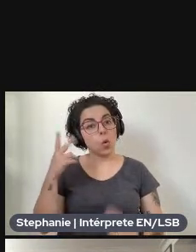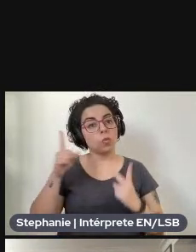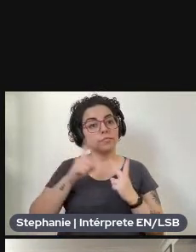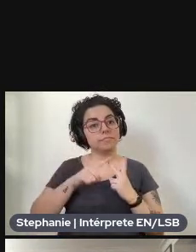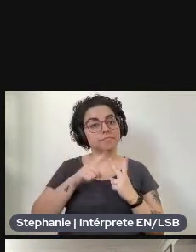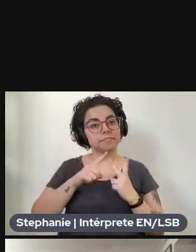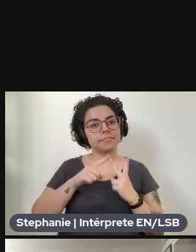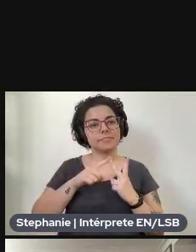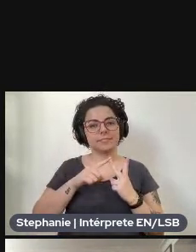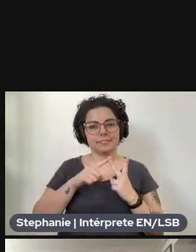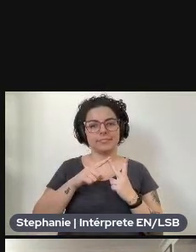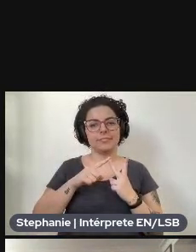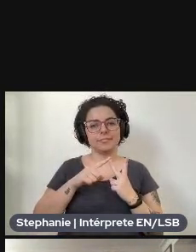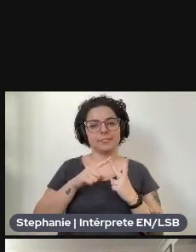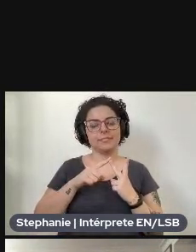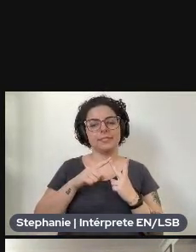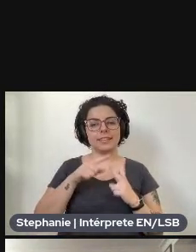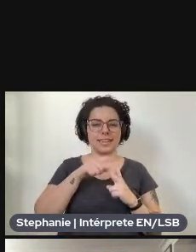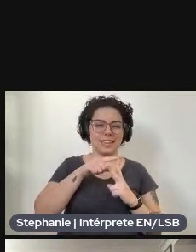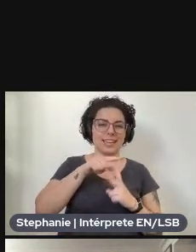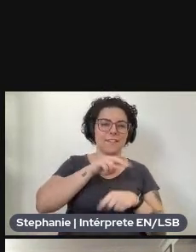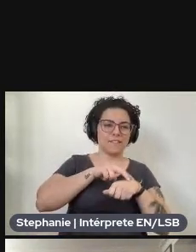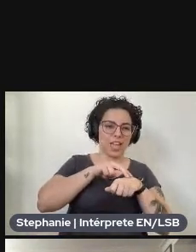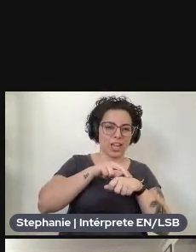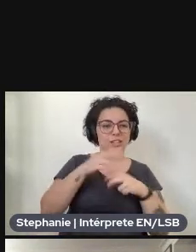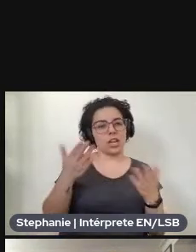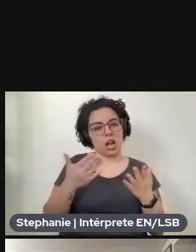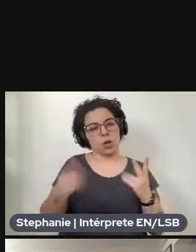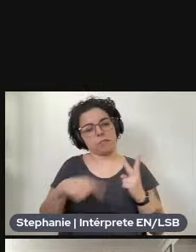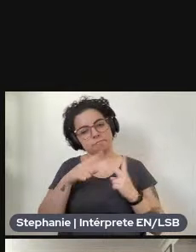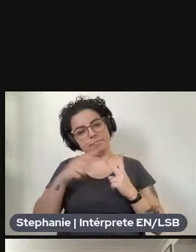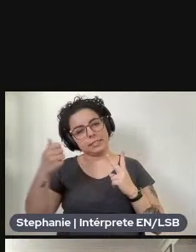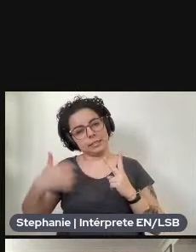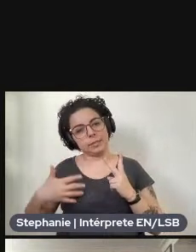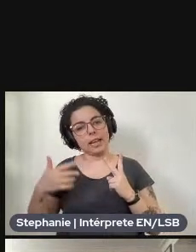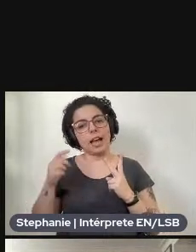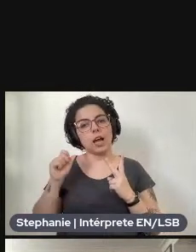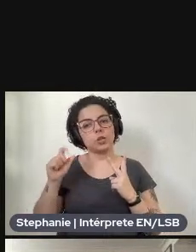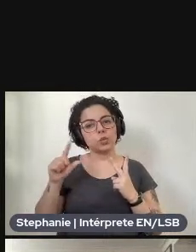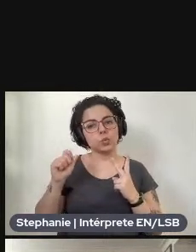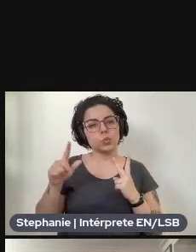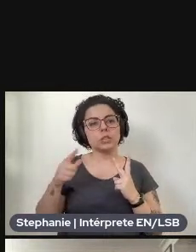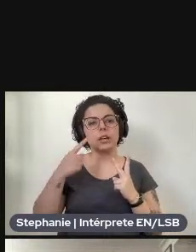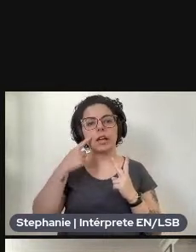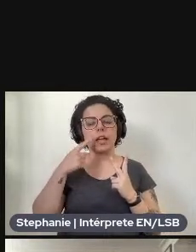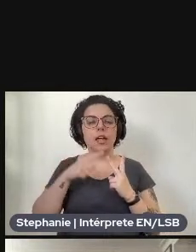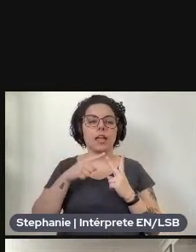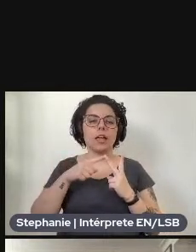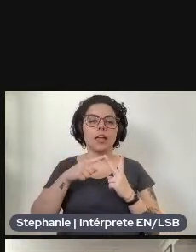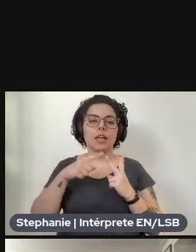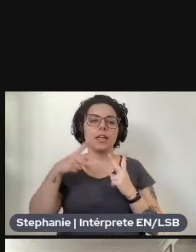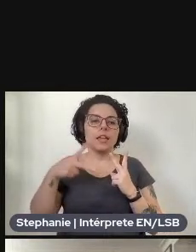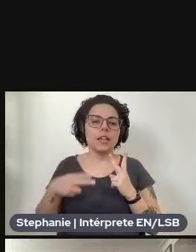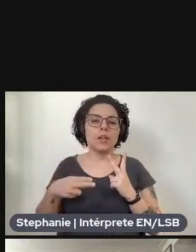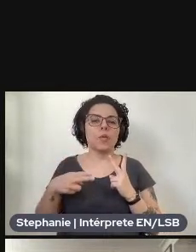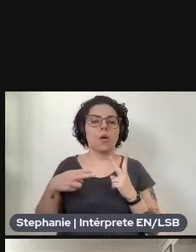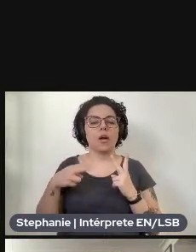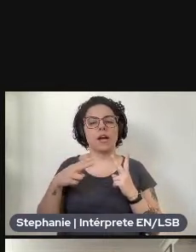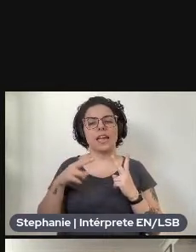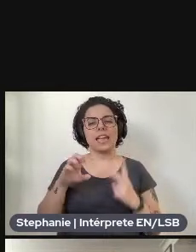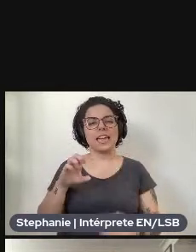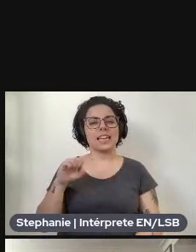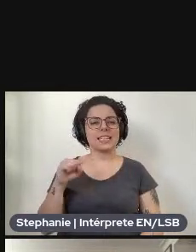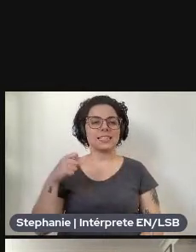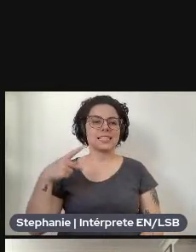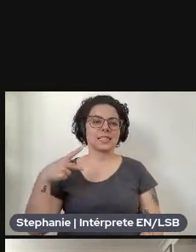aqui estamos a adotar nesta apresentação, estamos a olhar para os textos enquanto espécimes,